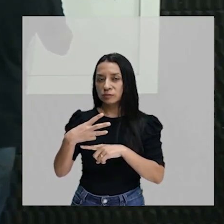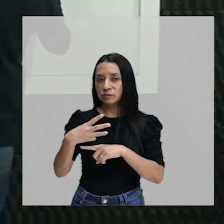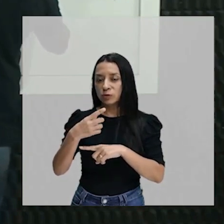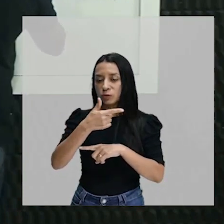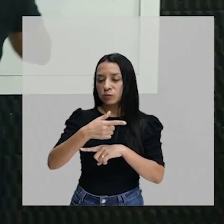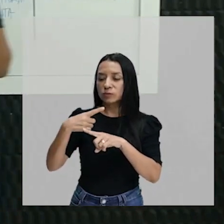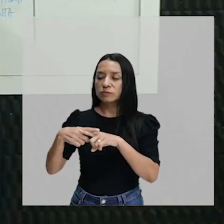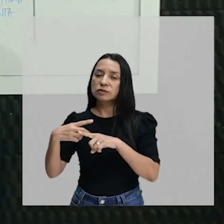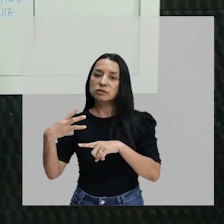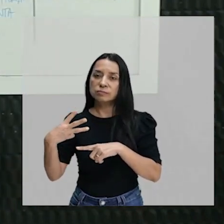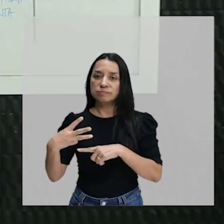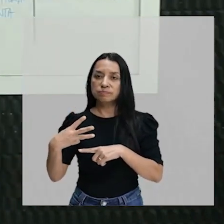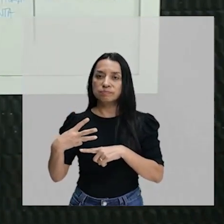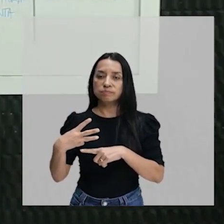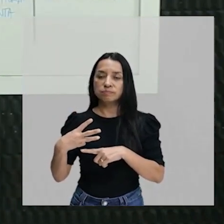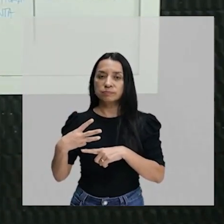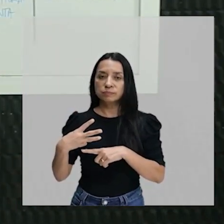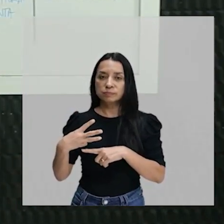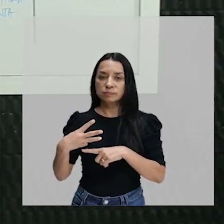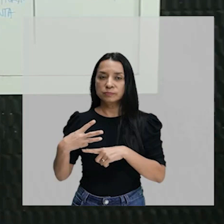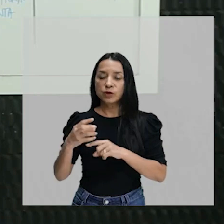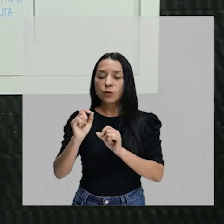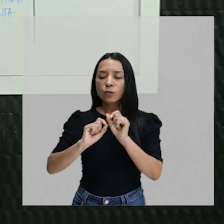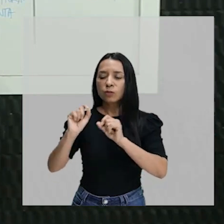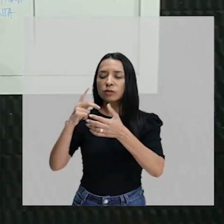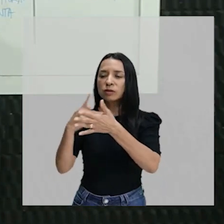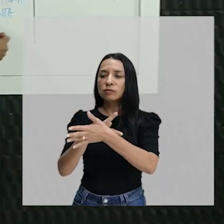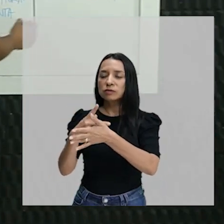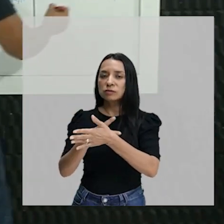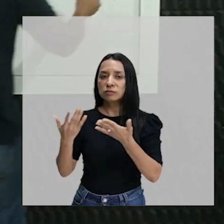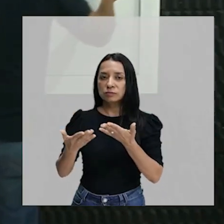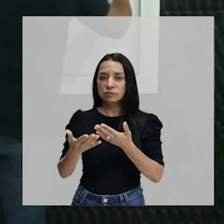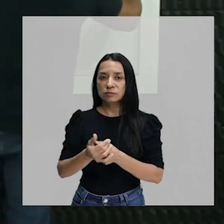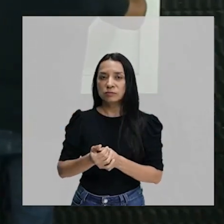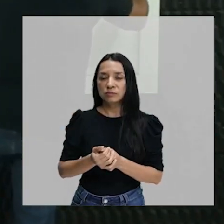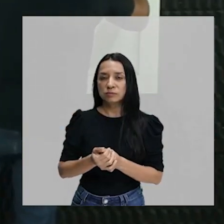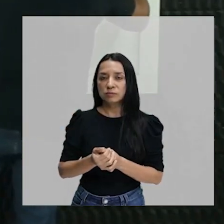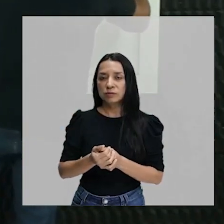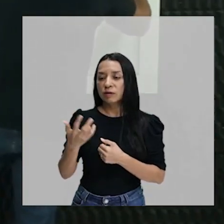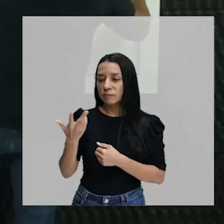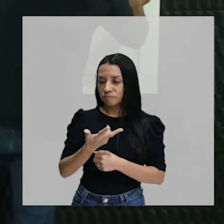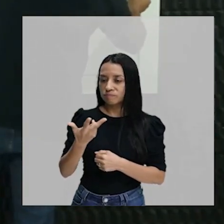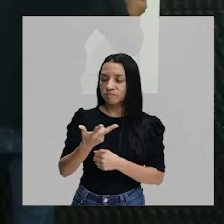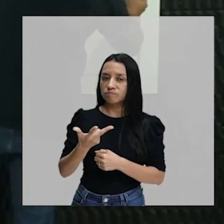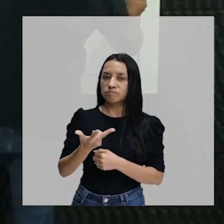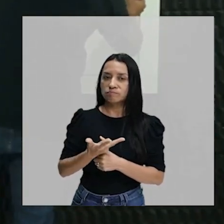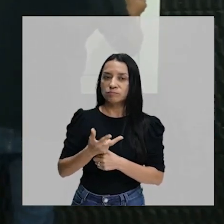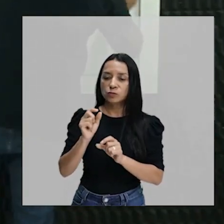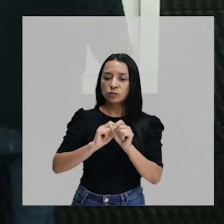multipliquei ele por três né O que que aconteceu aqui com a velocidade